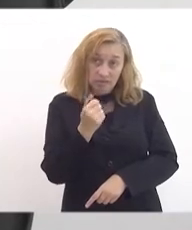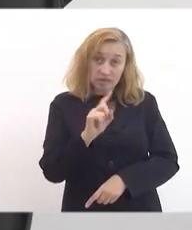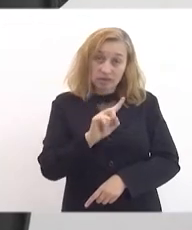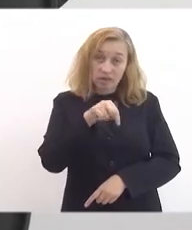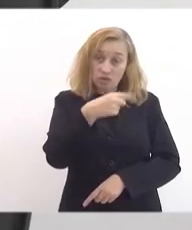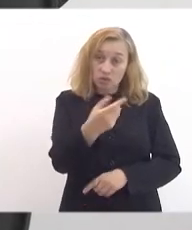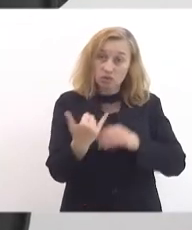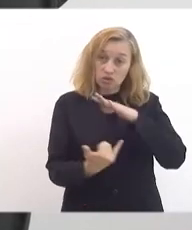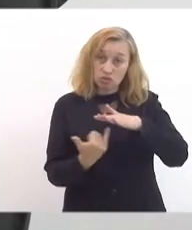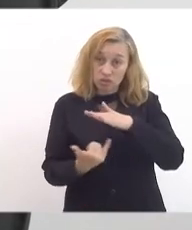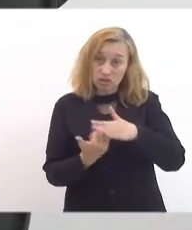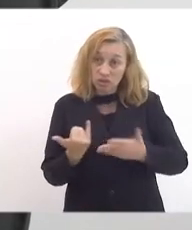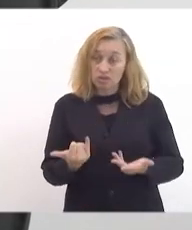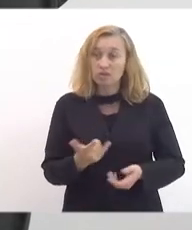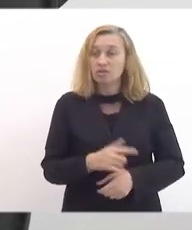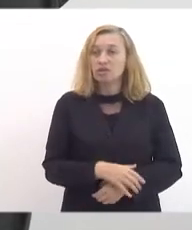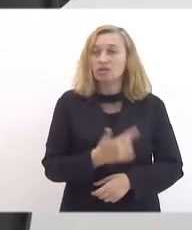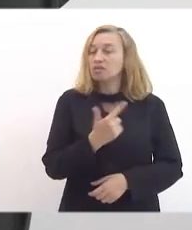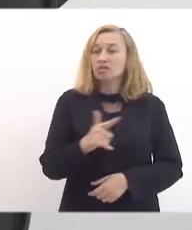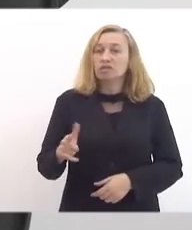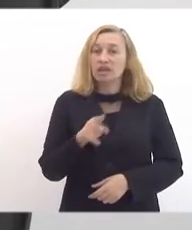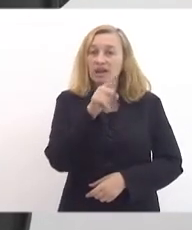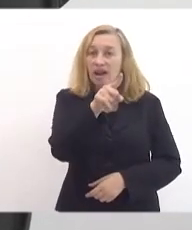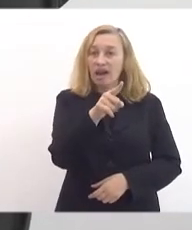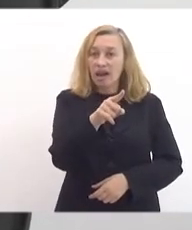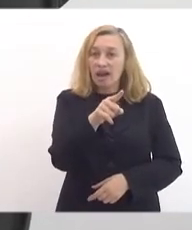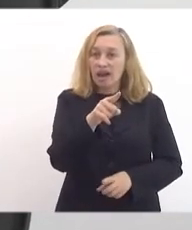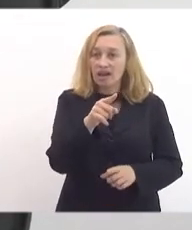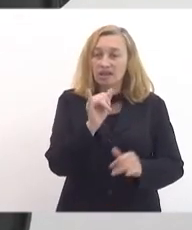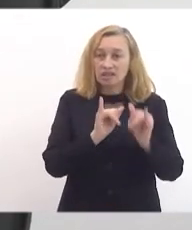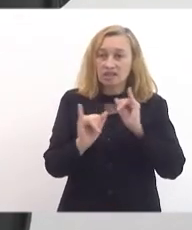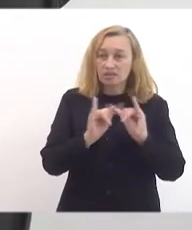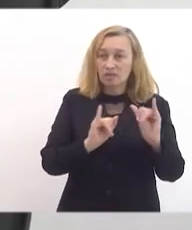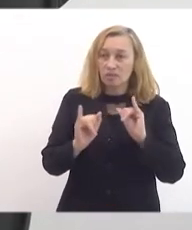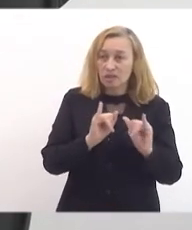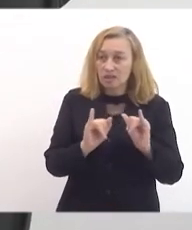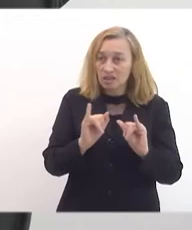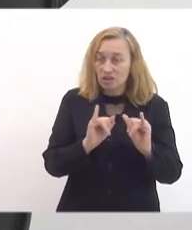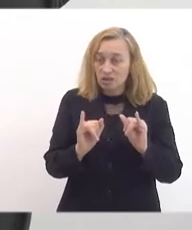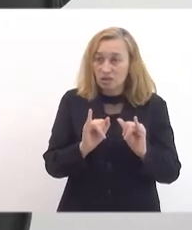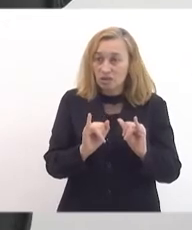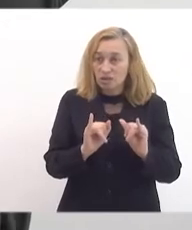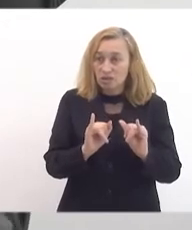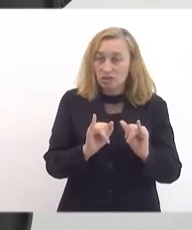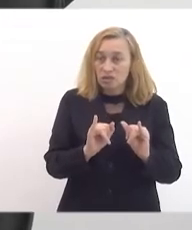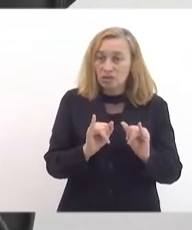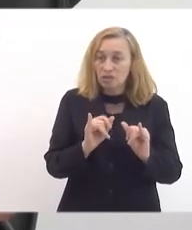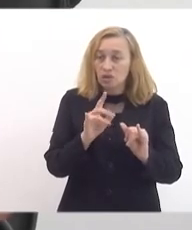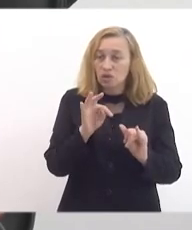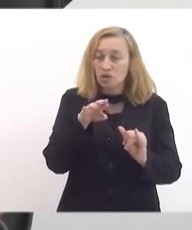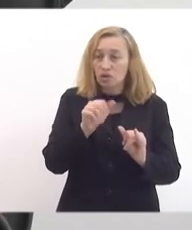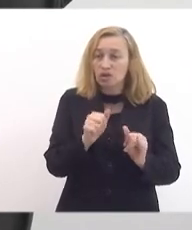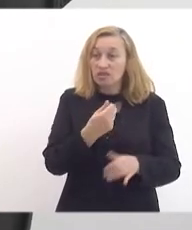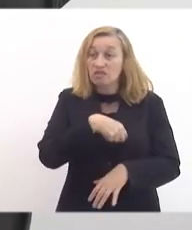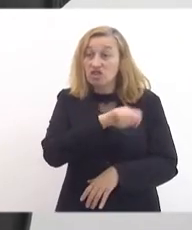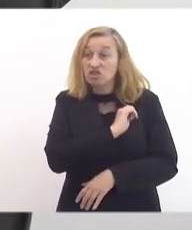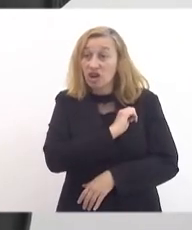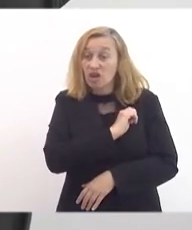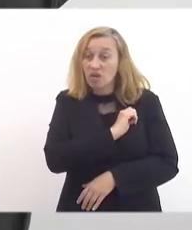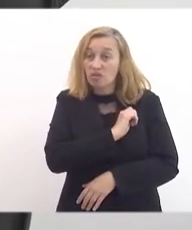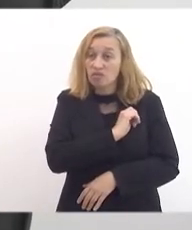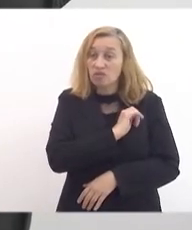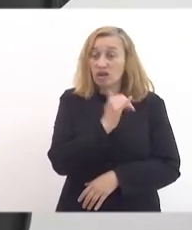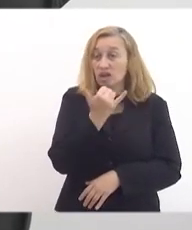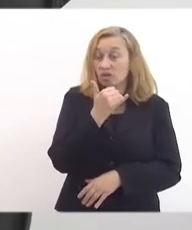outra instituição não tem lá no banco de dados das notas fiscais eletrônicas por segmento Então como é que vai fazer